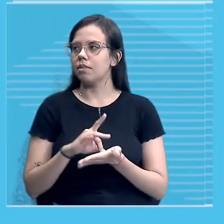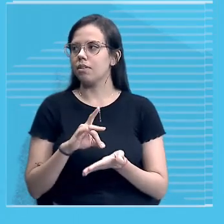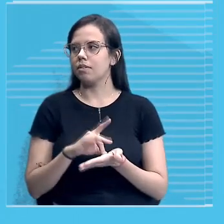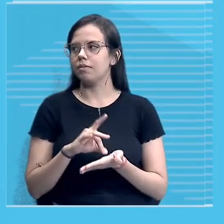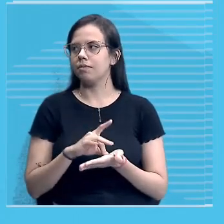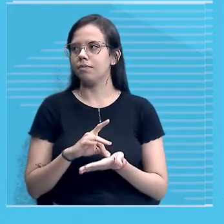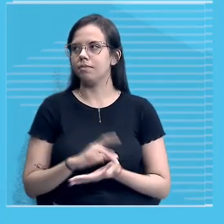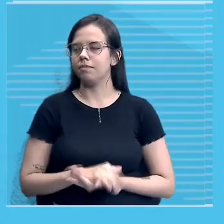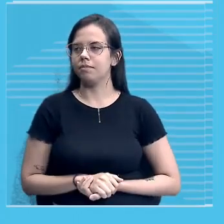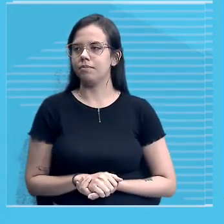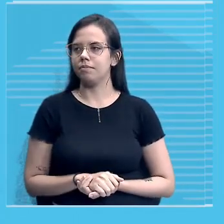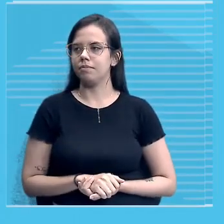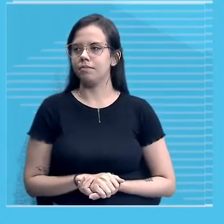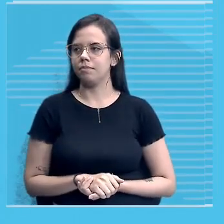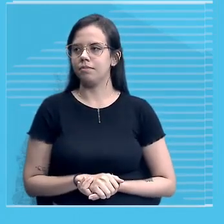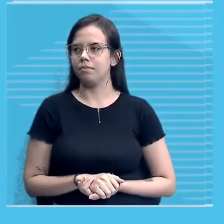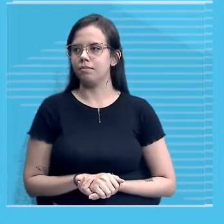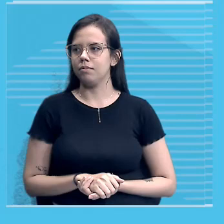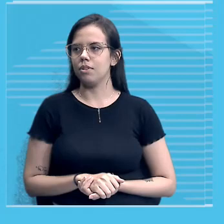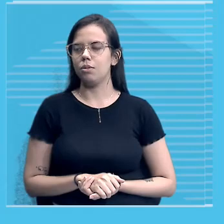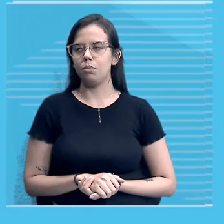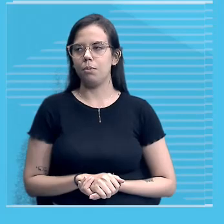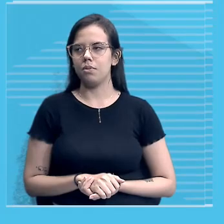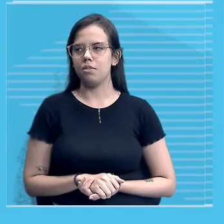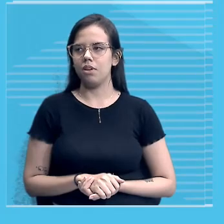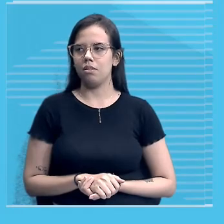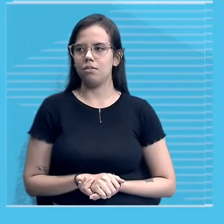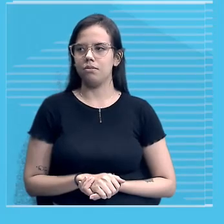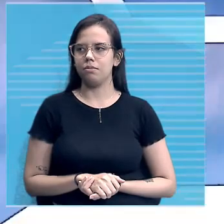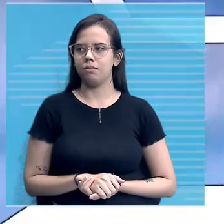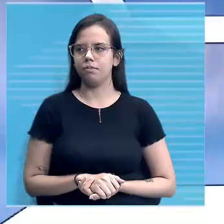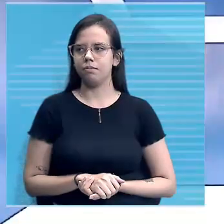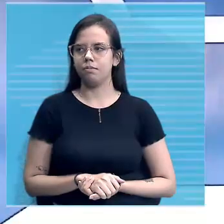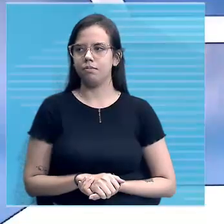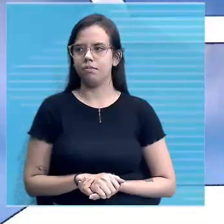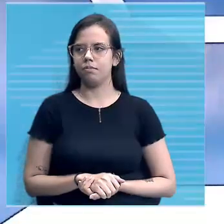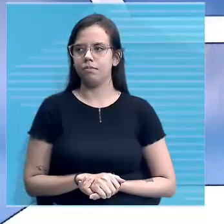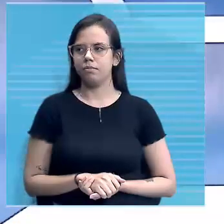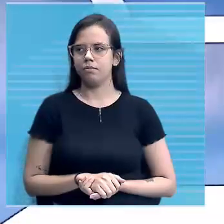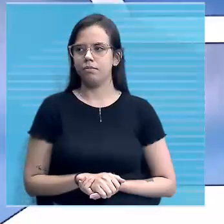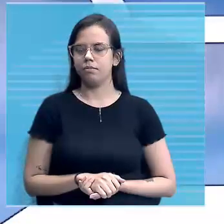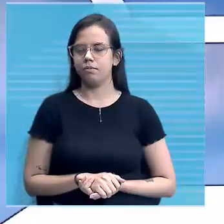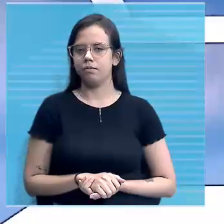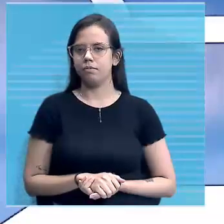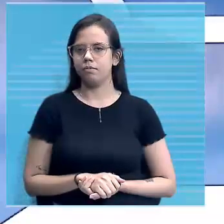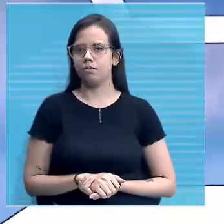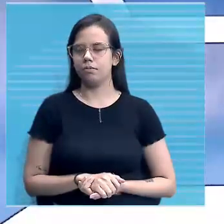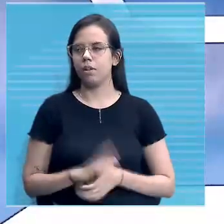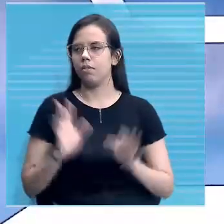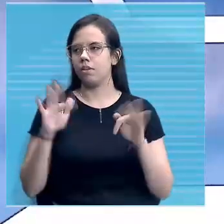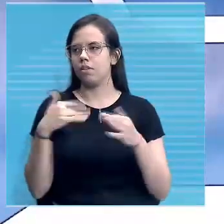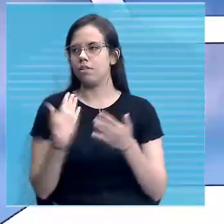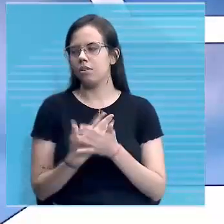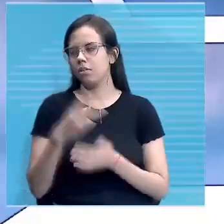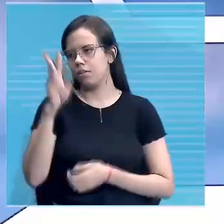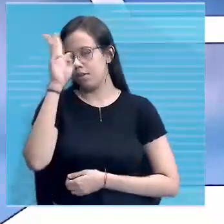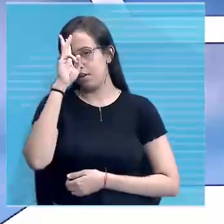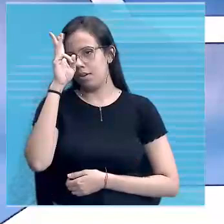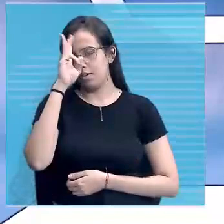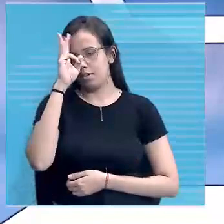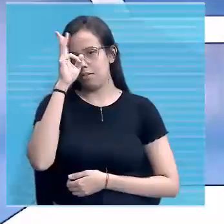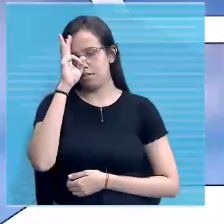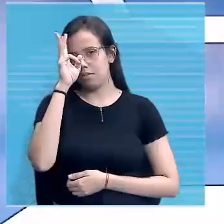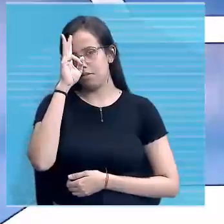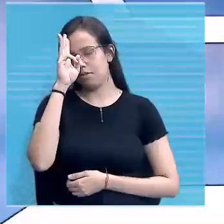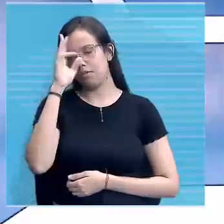galerinha a gente tá finalizando na sala aula de terça-feira né a gente tem duas aulas na terça